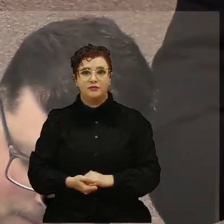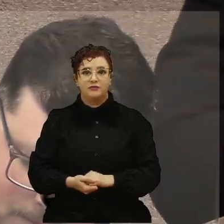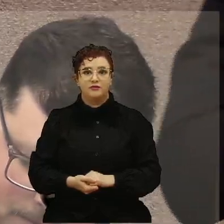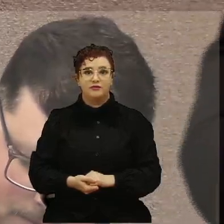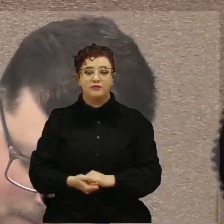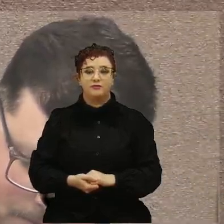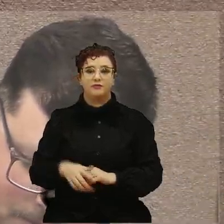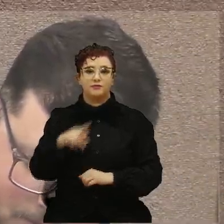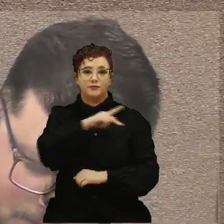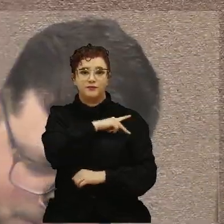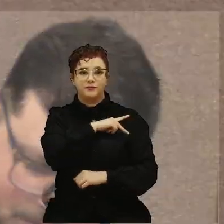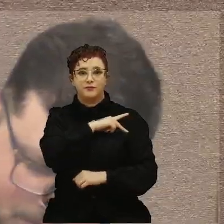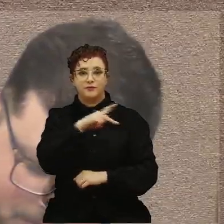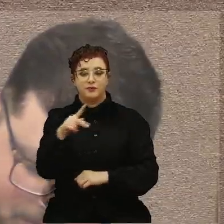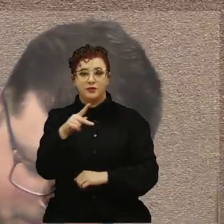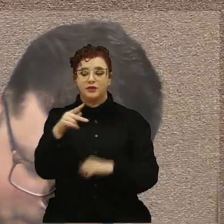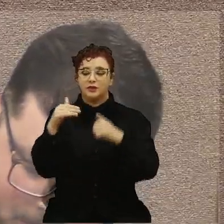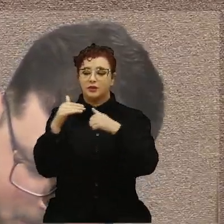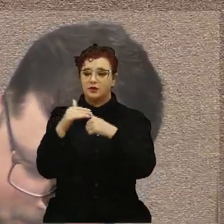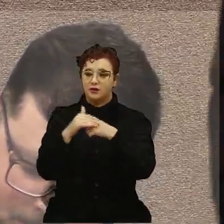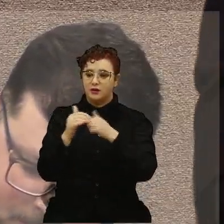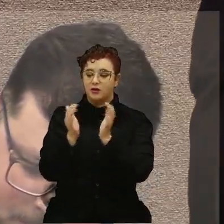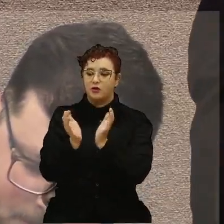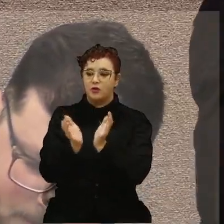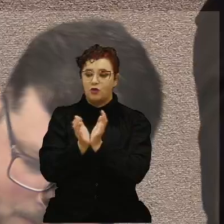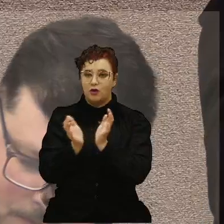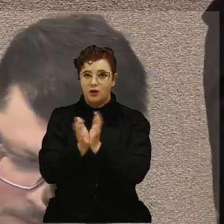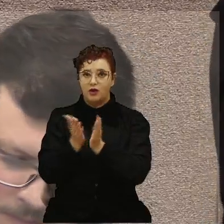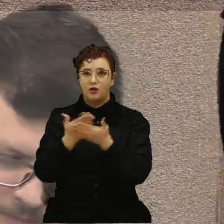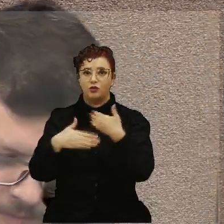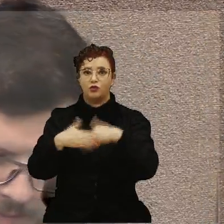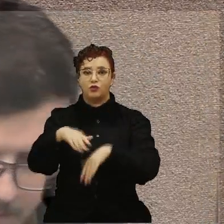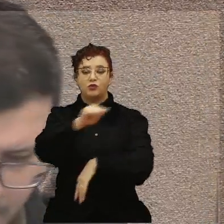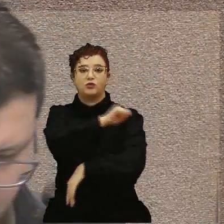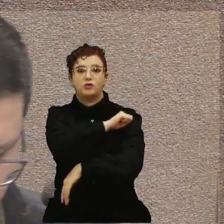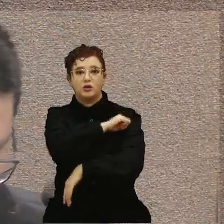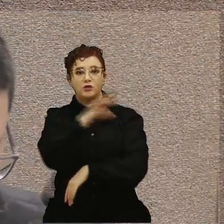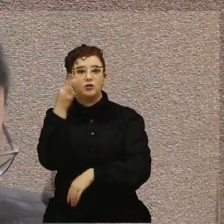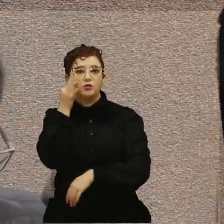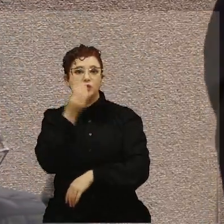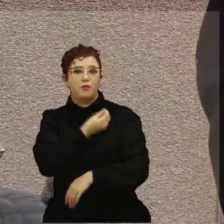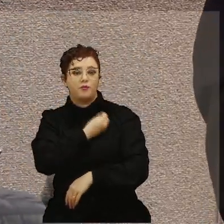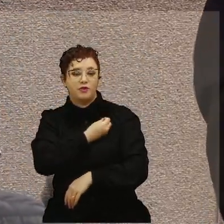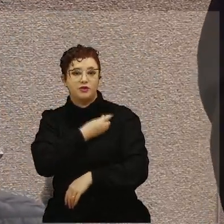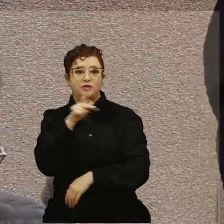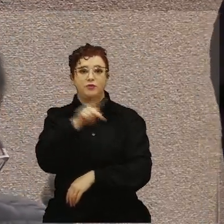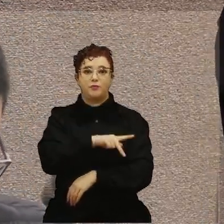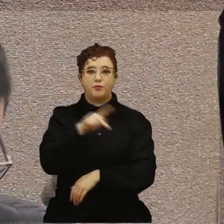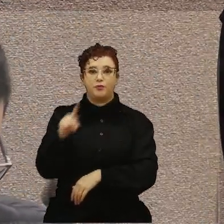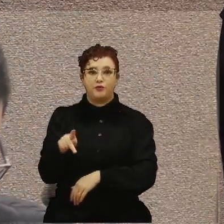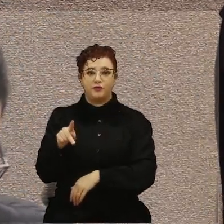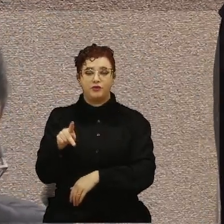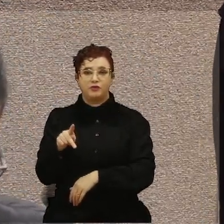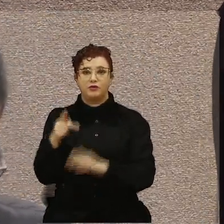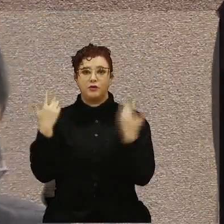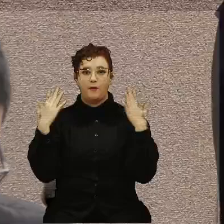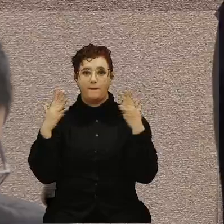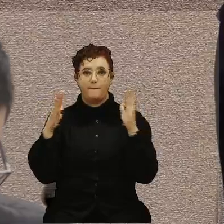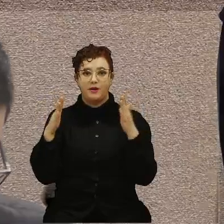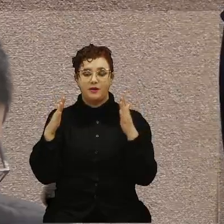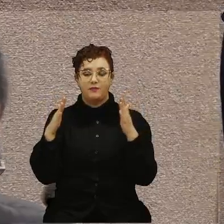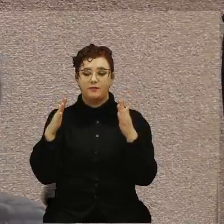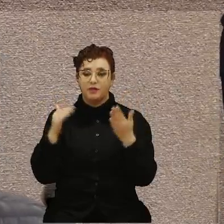Senhora presidente, nobres colegas, a todos os alunos que estão aqui presentes, professores, parabéns por ter dado